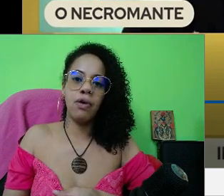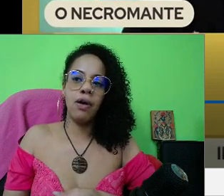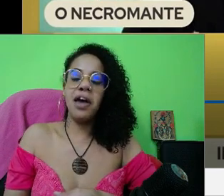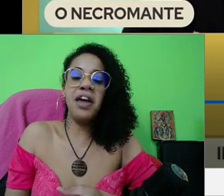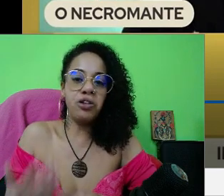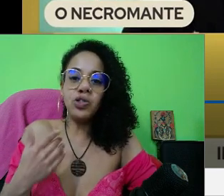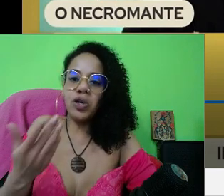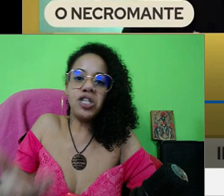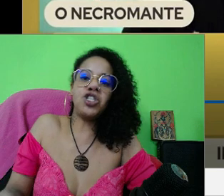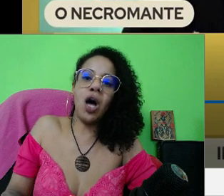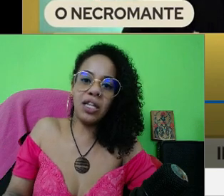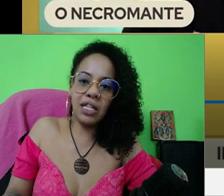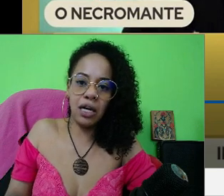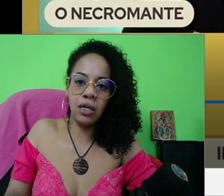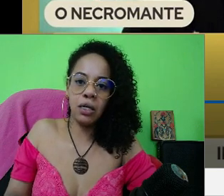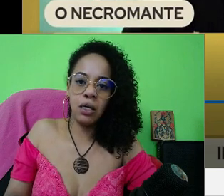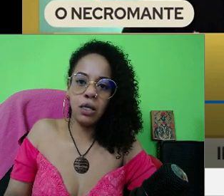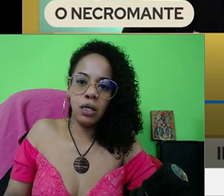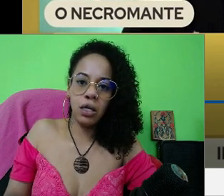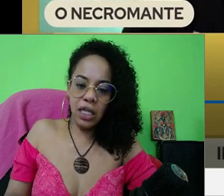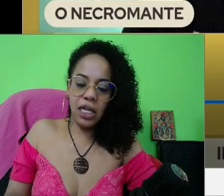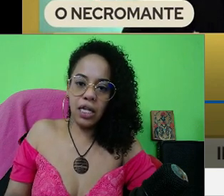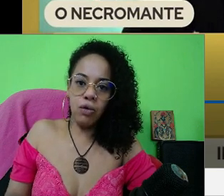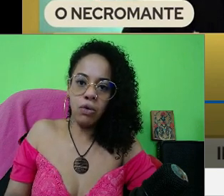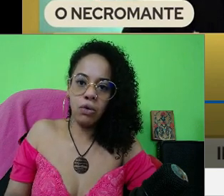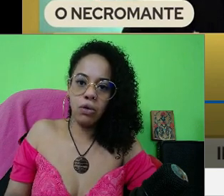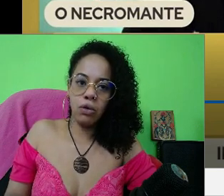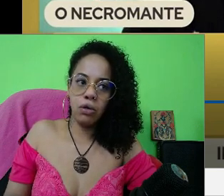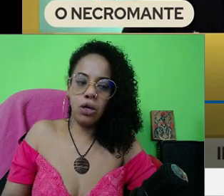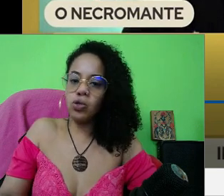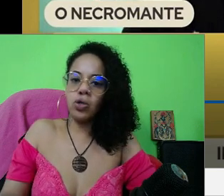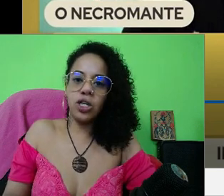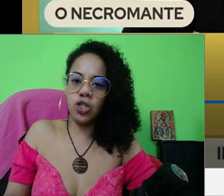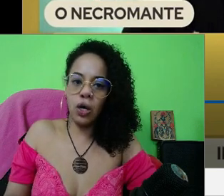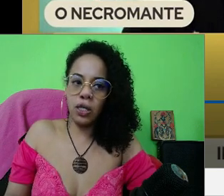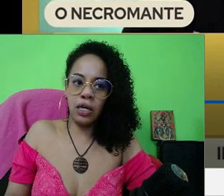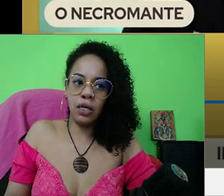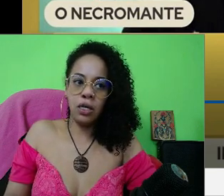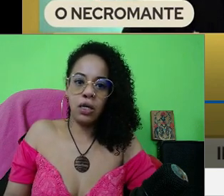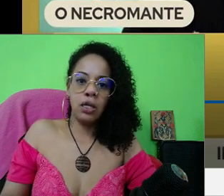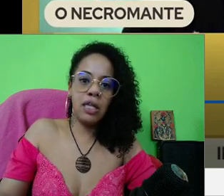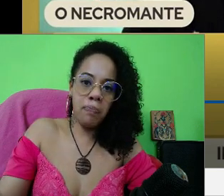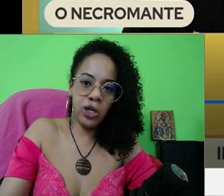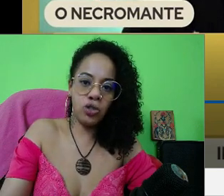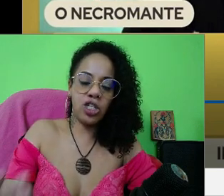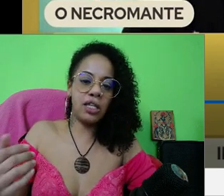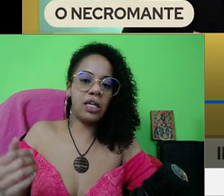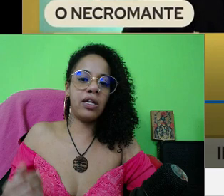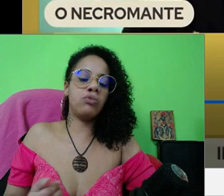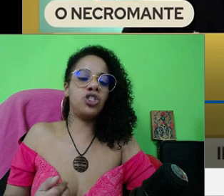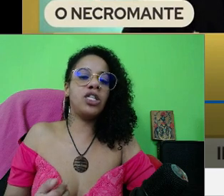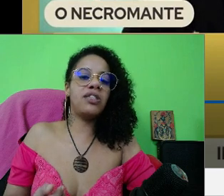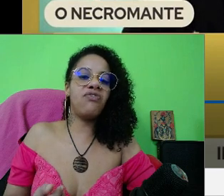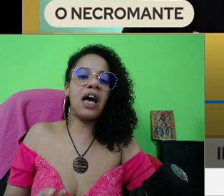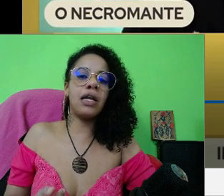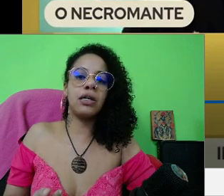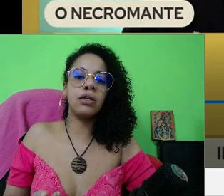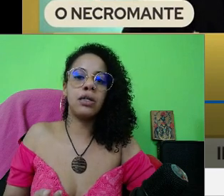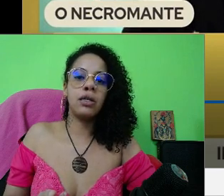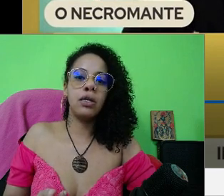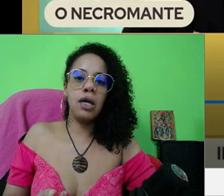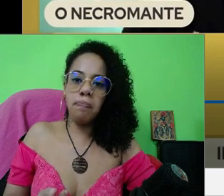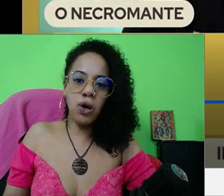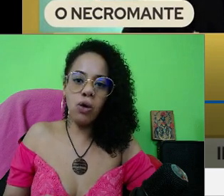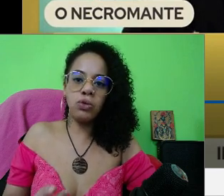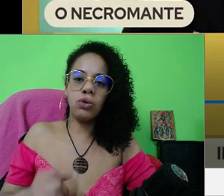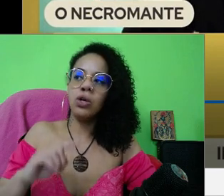canal eu não sou idiota entendeu eu não sou idiota depois do dia 31 a gente se fala